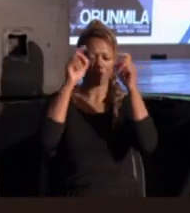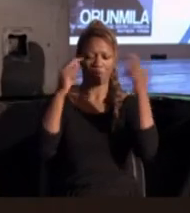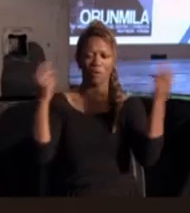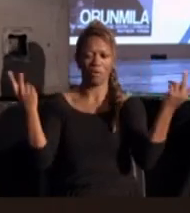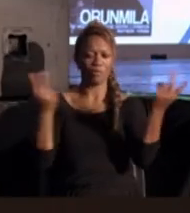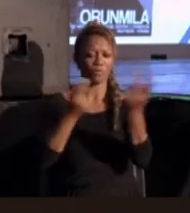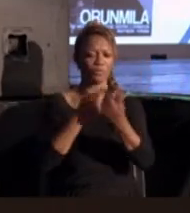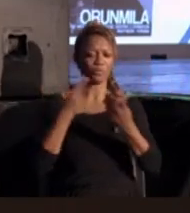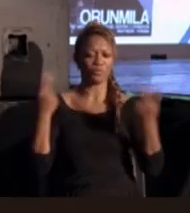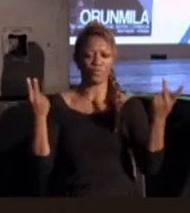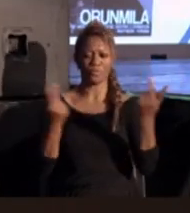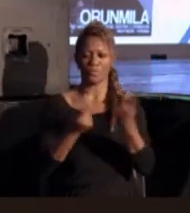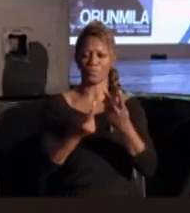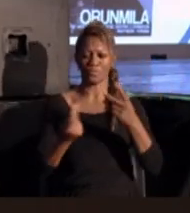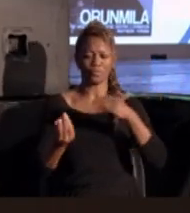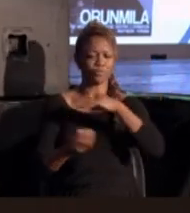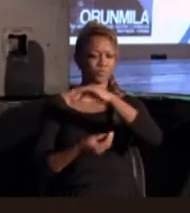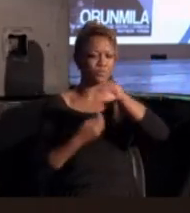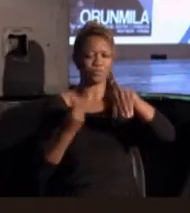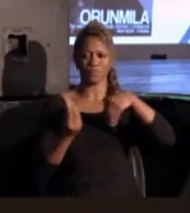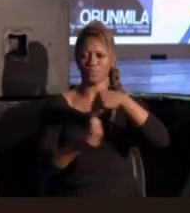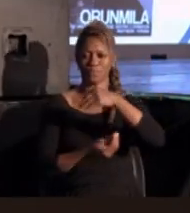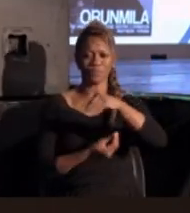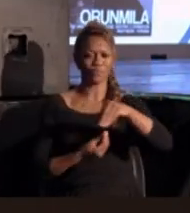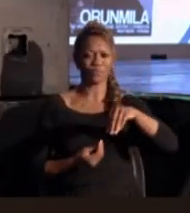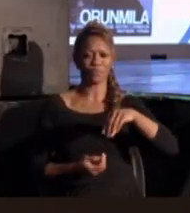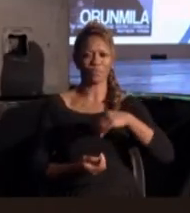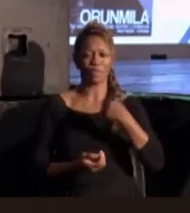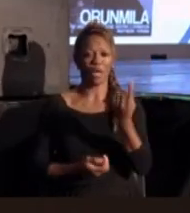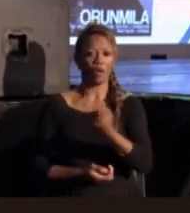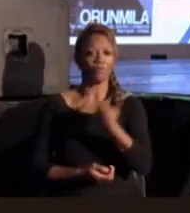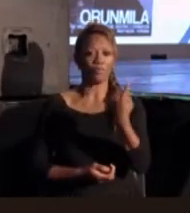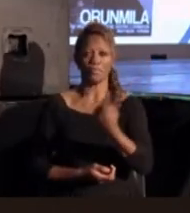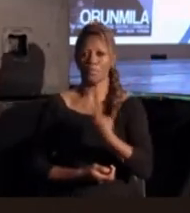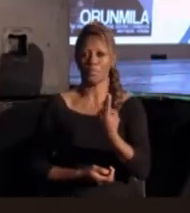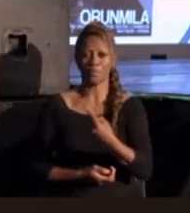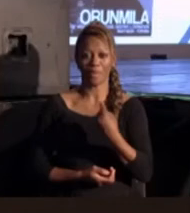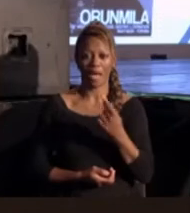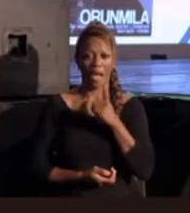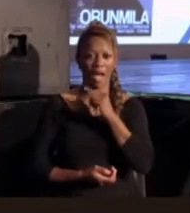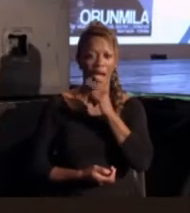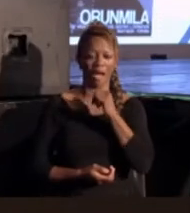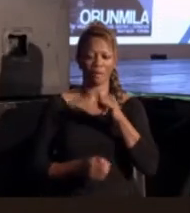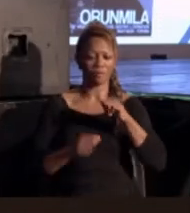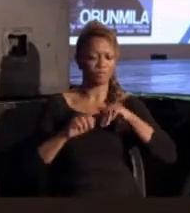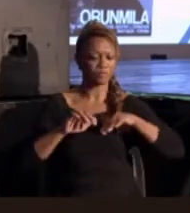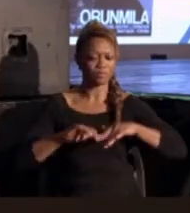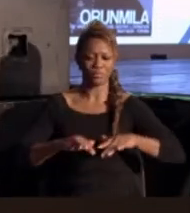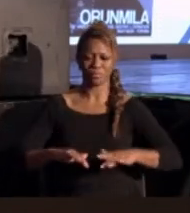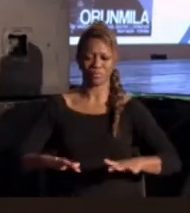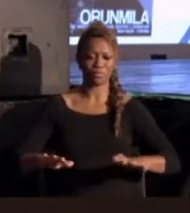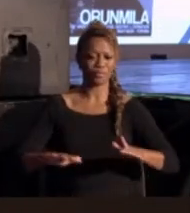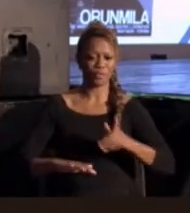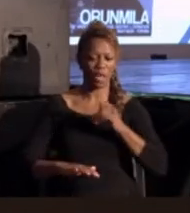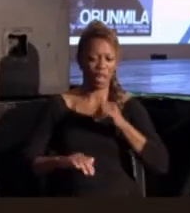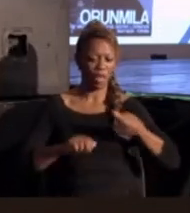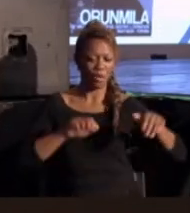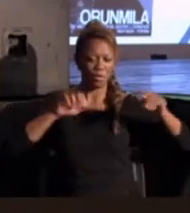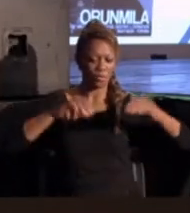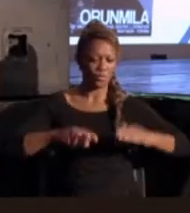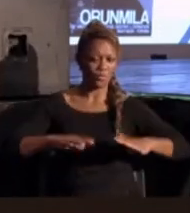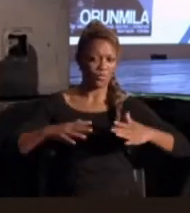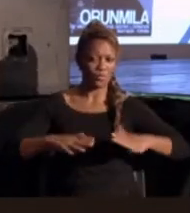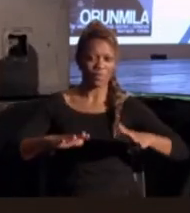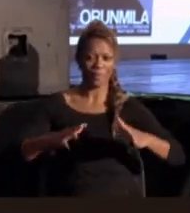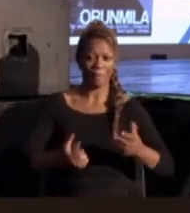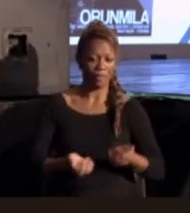vento, furacão, ciclone, a água, ela se comporta como rio, como lago, como oceano.